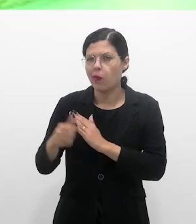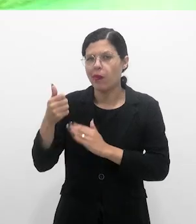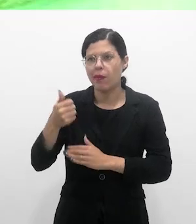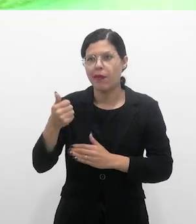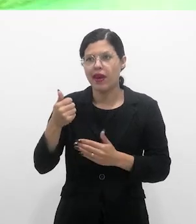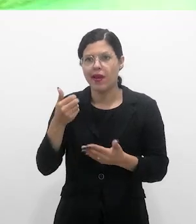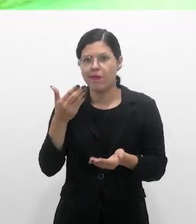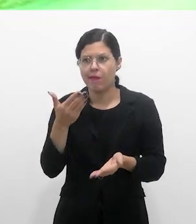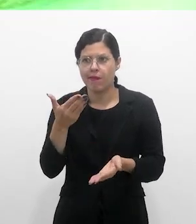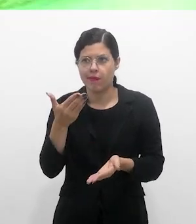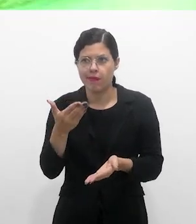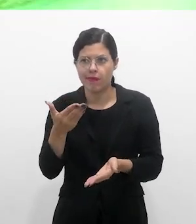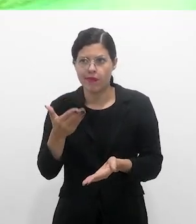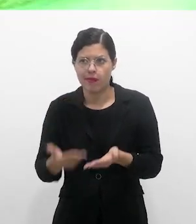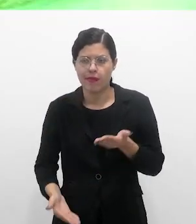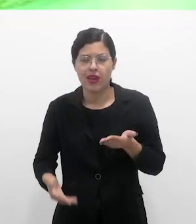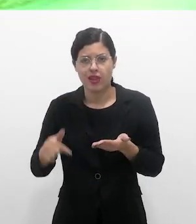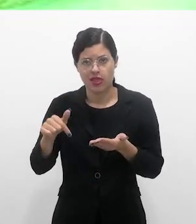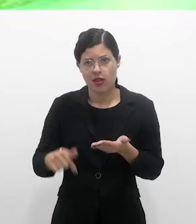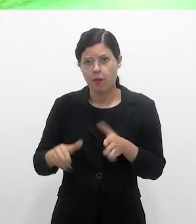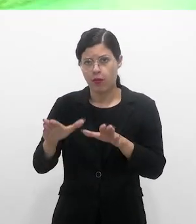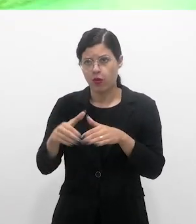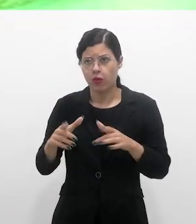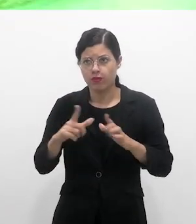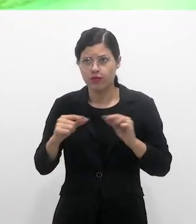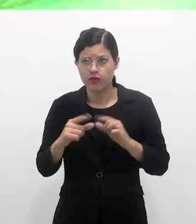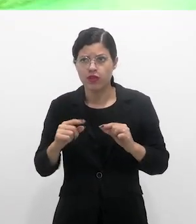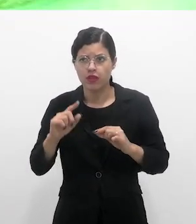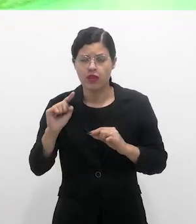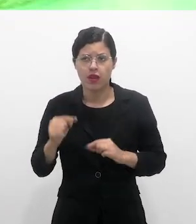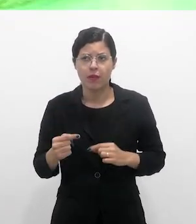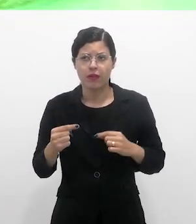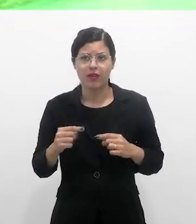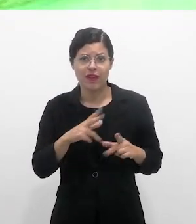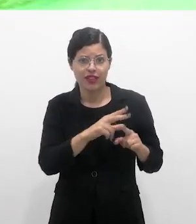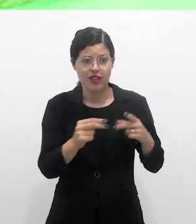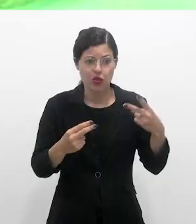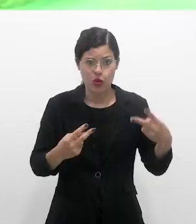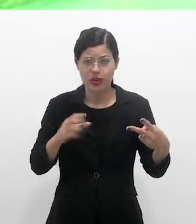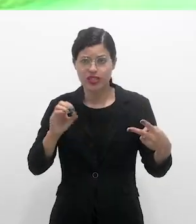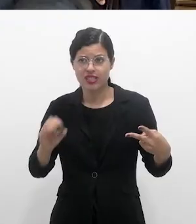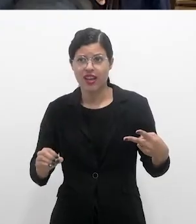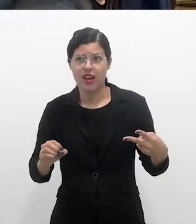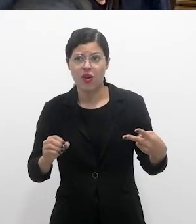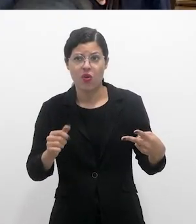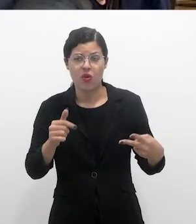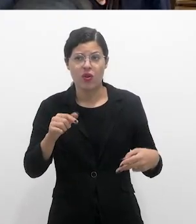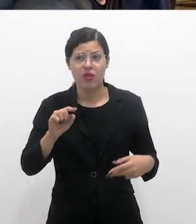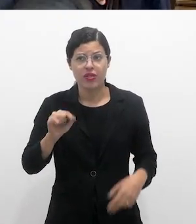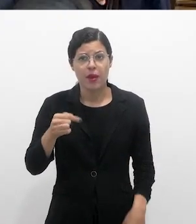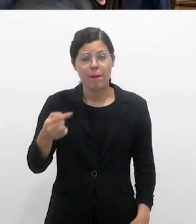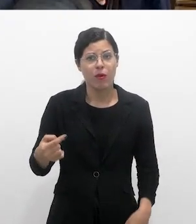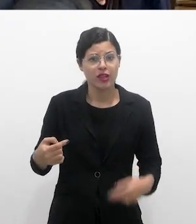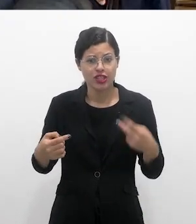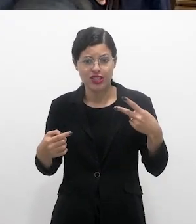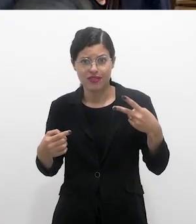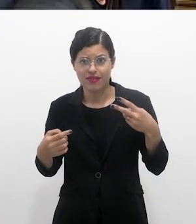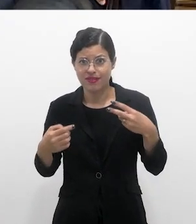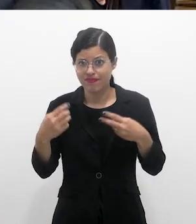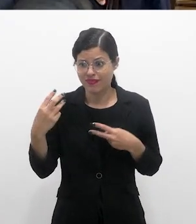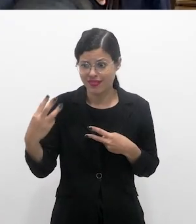do Brasil para a seleção do Japão, depois de estar vencendo 2-0, com 25 minutos de jogo, segundo tempo estava 3-2. E aí,